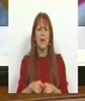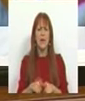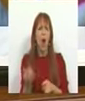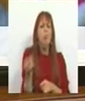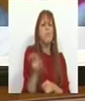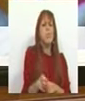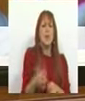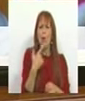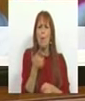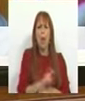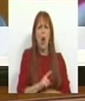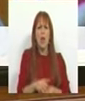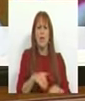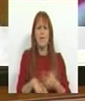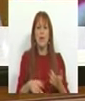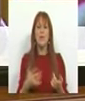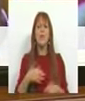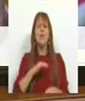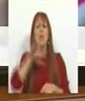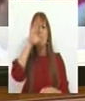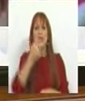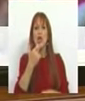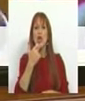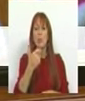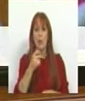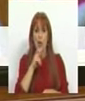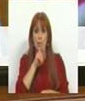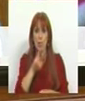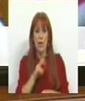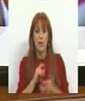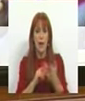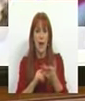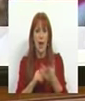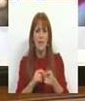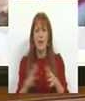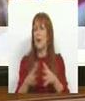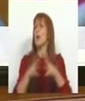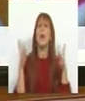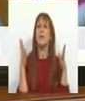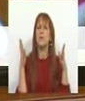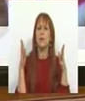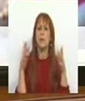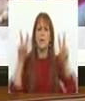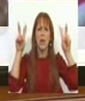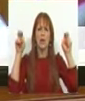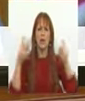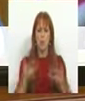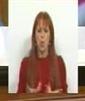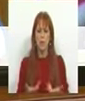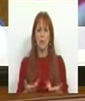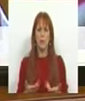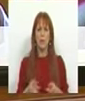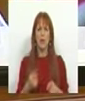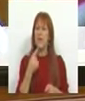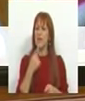da ingerência que não poderia ser feita. Mas, Sr. Ministro, respondendo à sua grande citação de hoje,